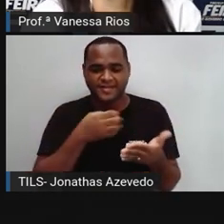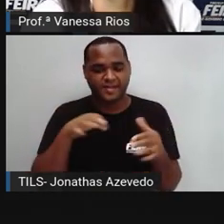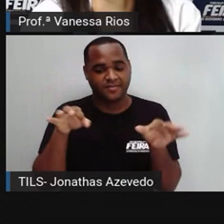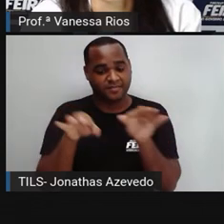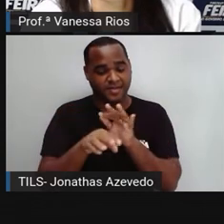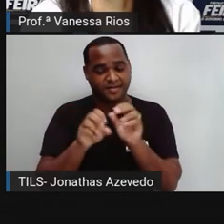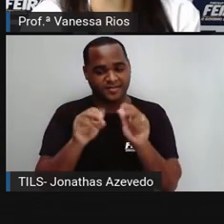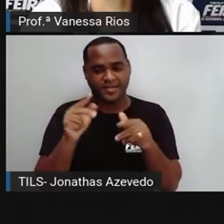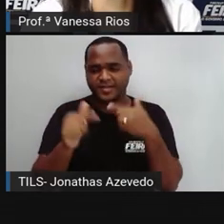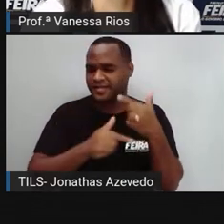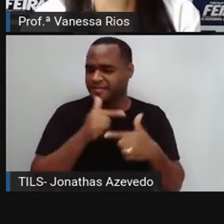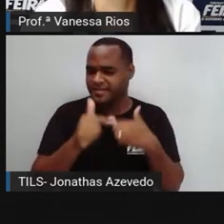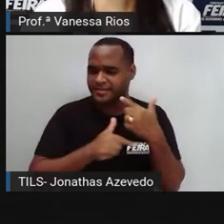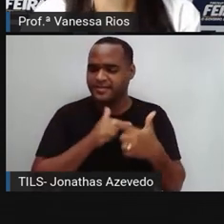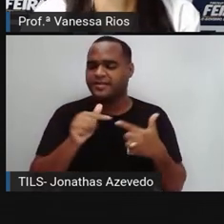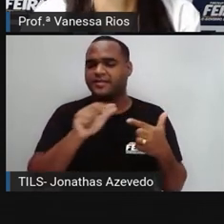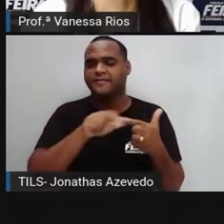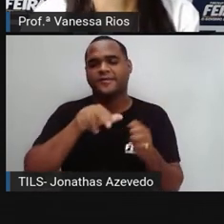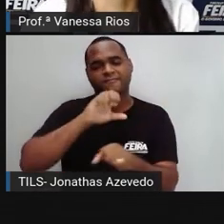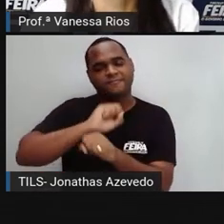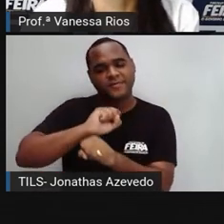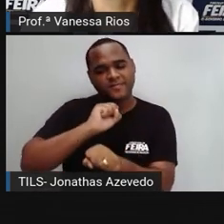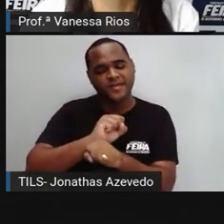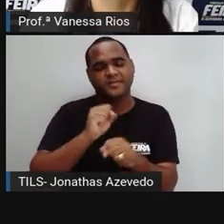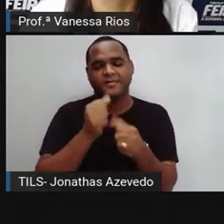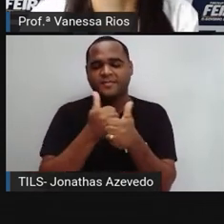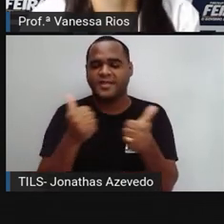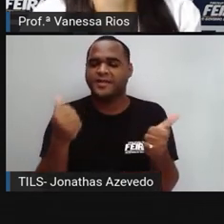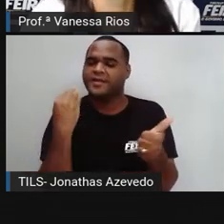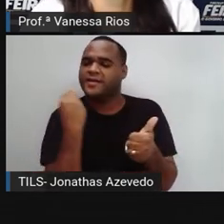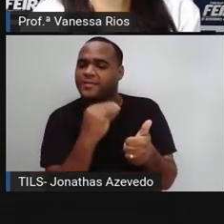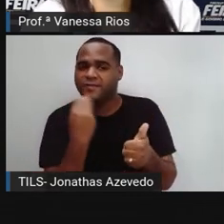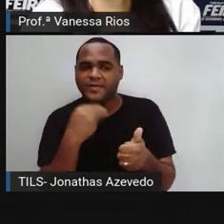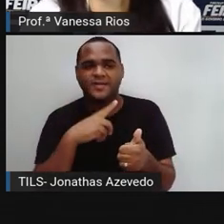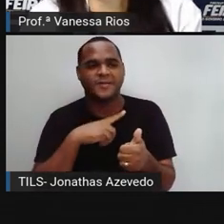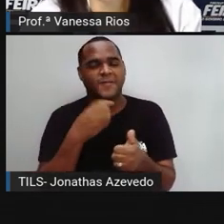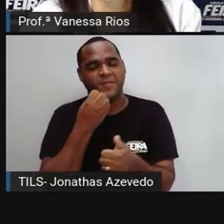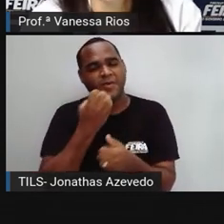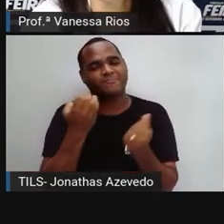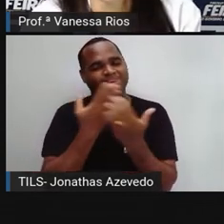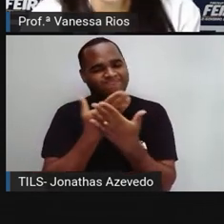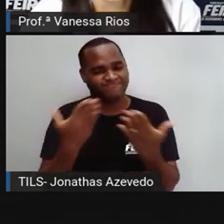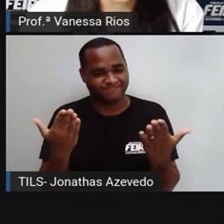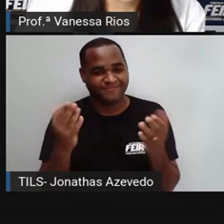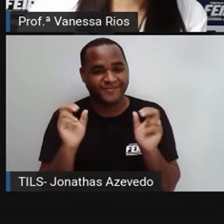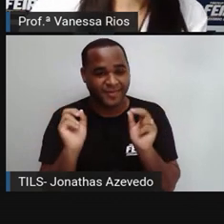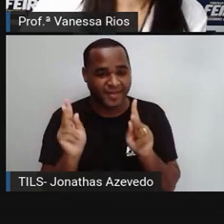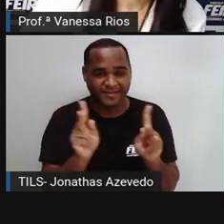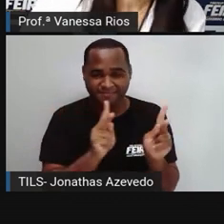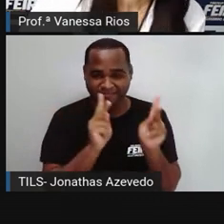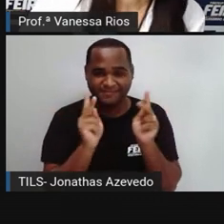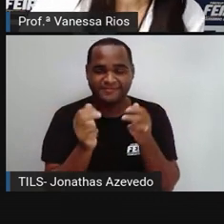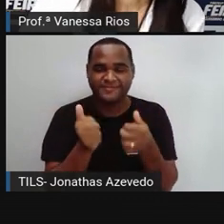concluindo aí esse trabalho, que eu espero que tenha aí sido muito proveitoso e muito bom para todos vocês, tá